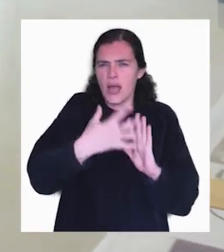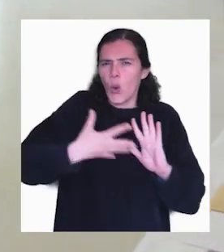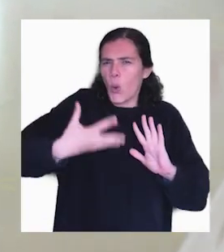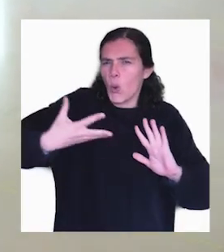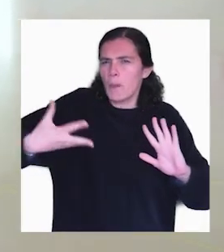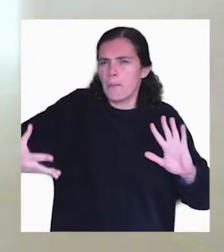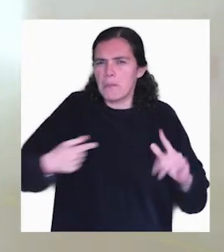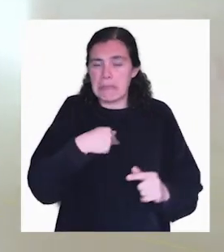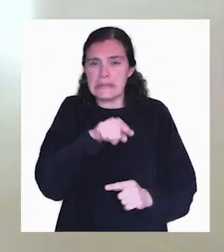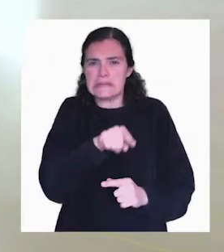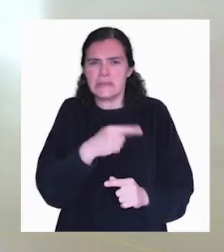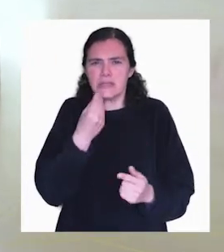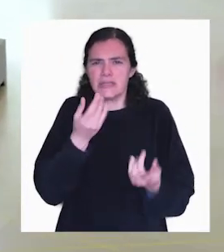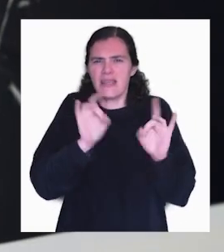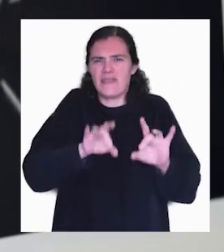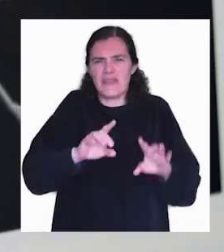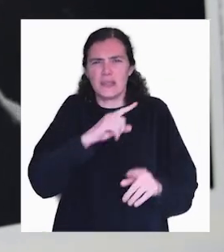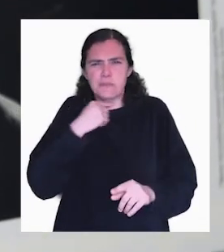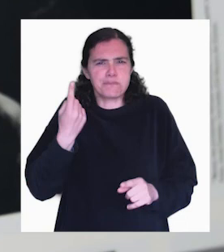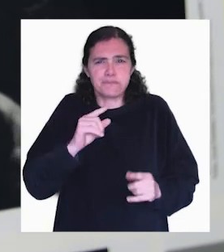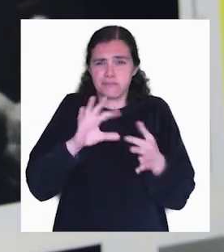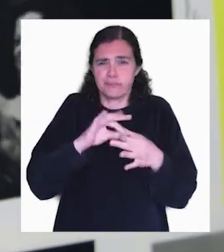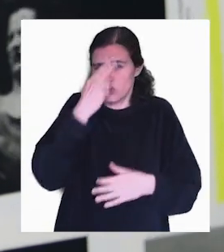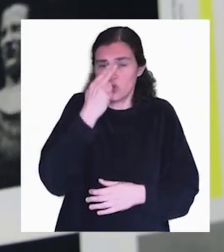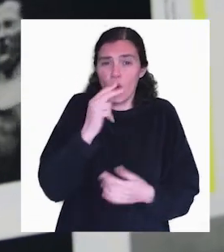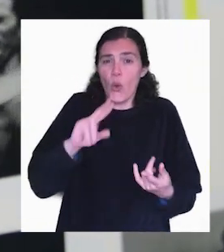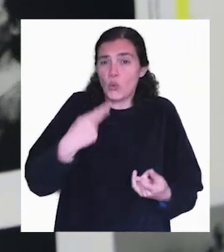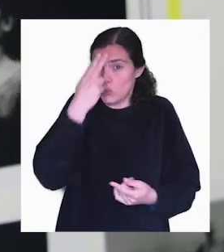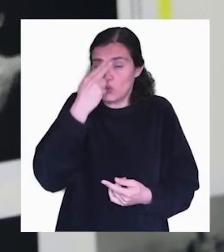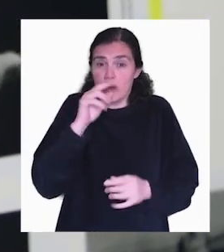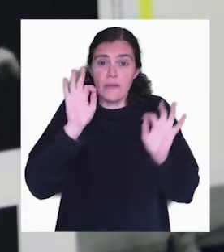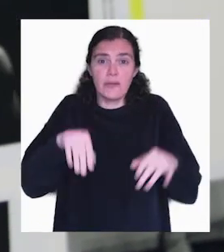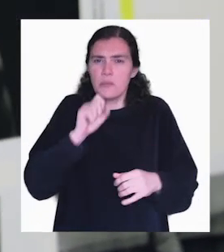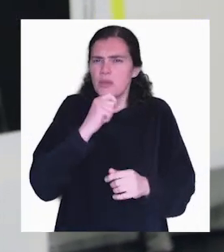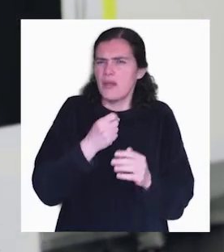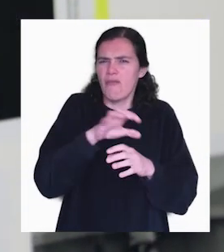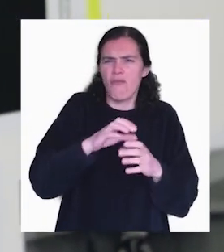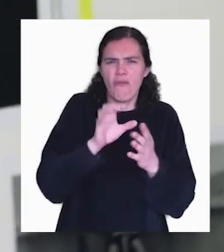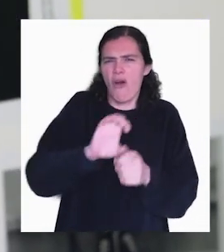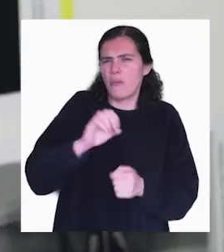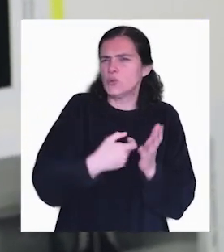essa suposta inevitabilidade da história, não é? Ao fim da história. Poderia ter sido de várias maneiras, essas